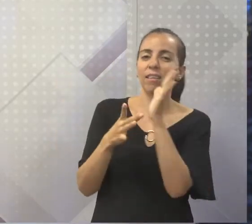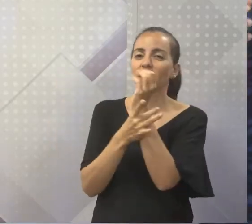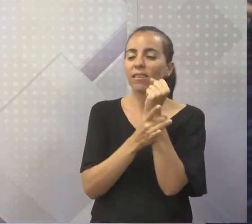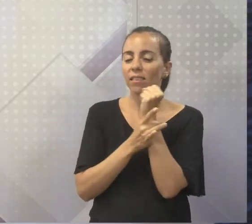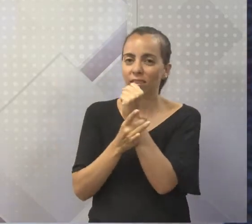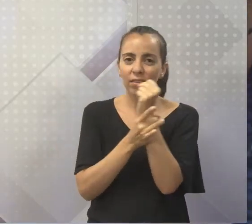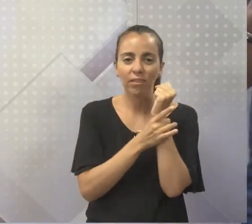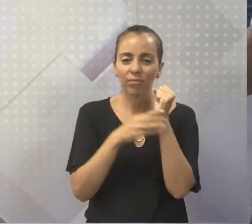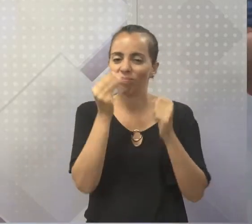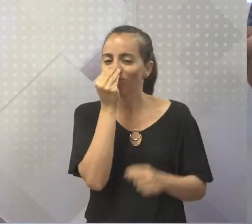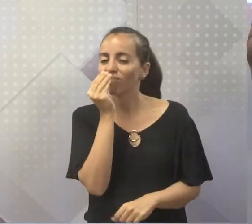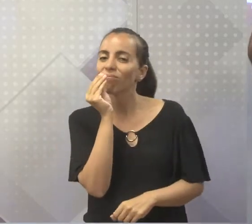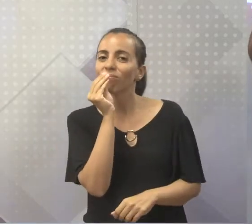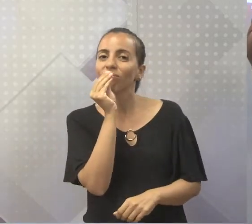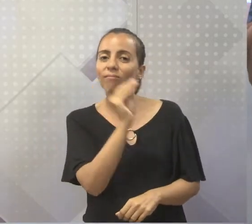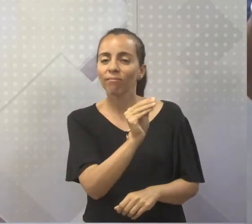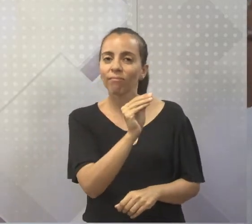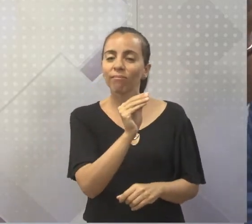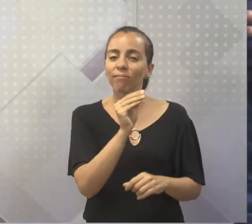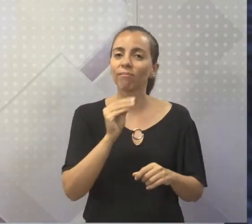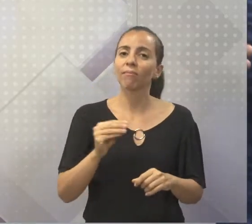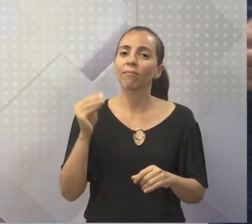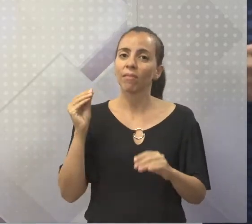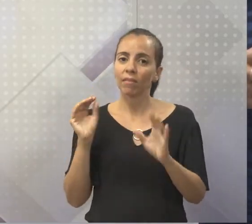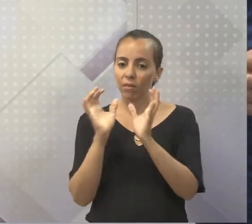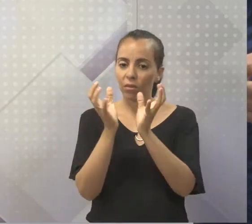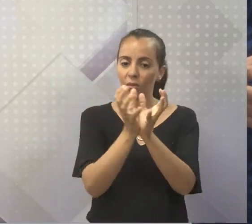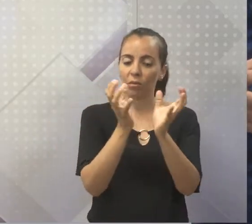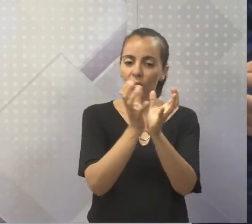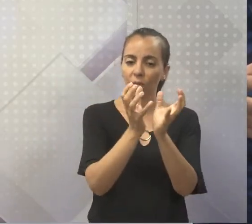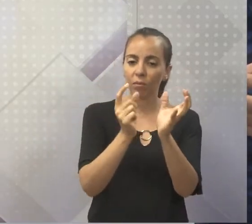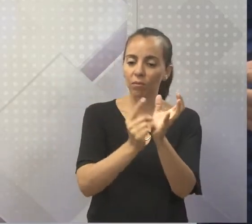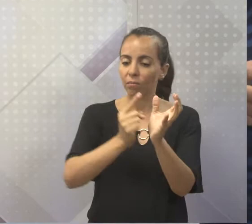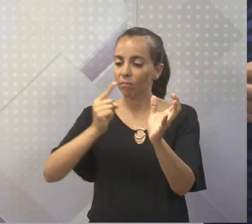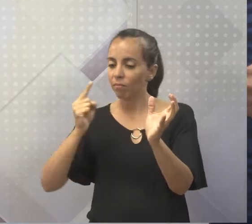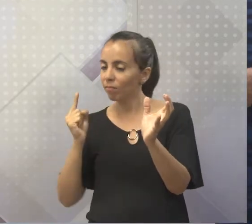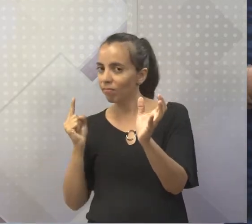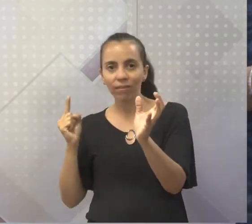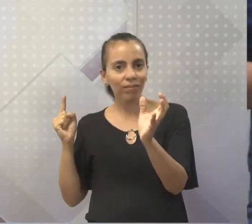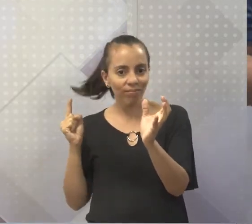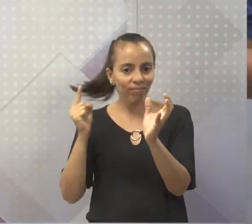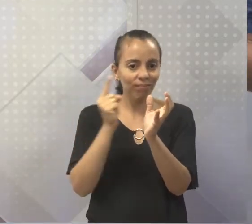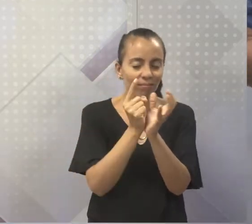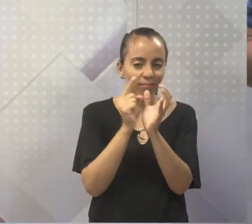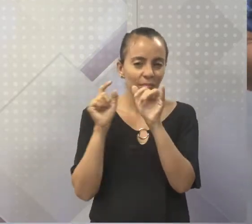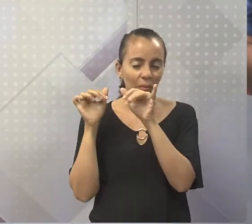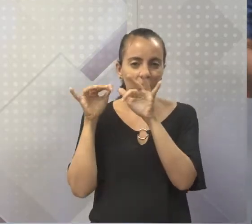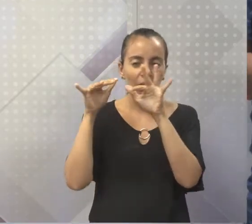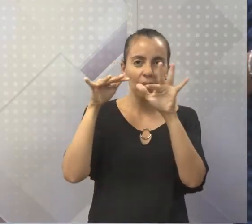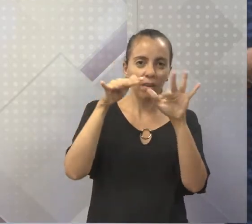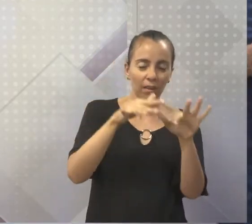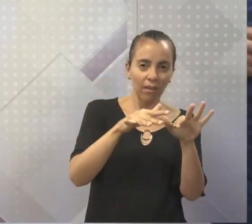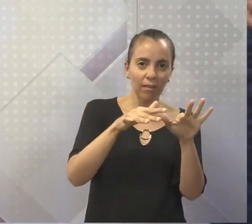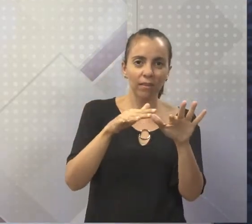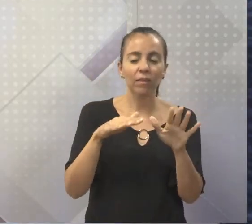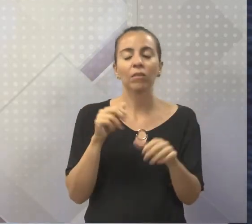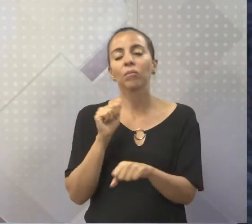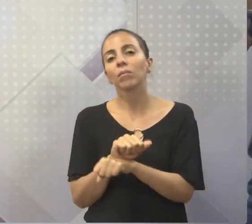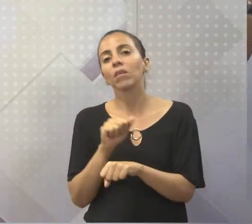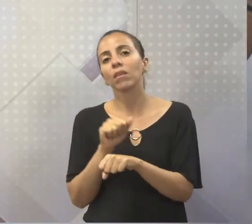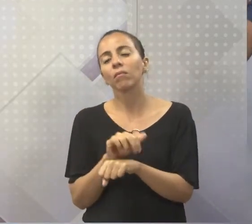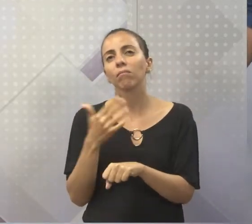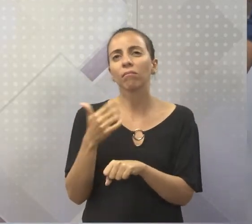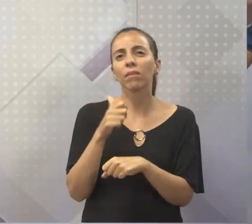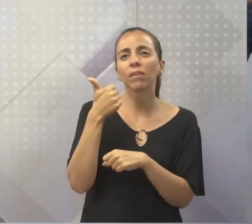com o isolamento mesmo você indo para locais públicos que daqui a 15 e 21 dias